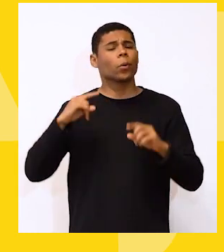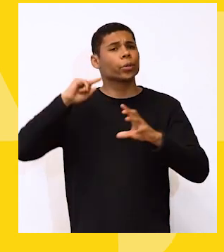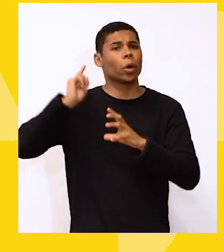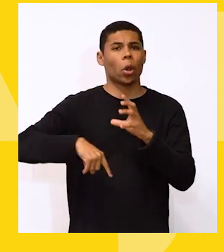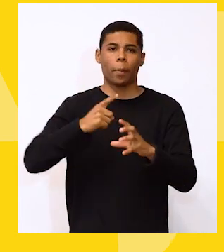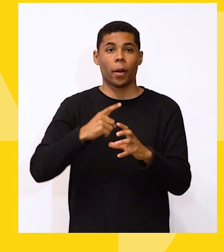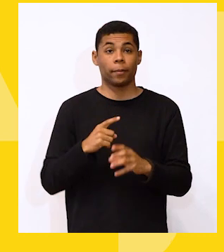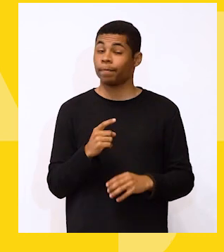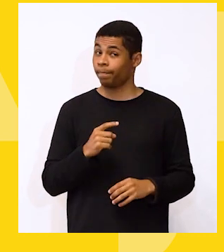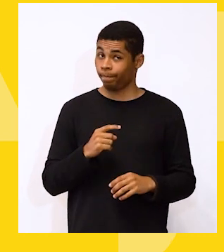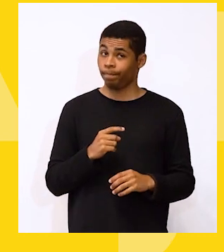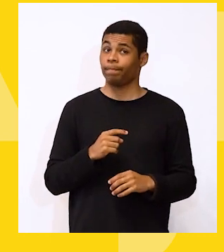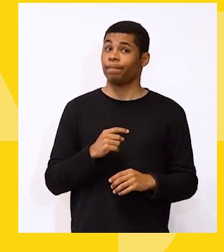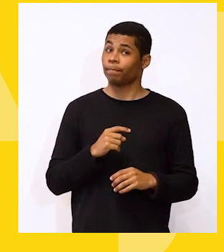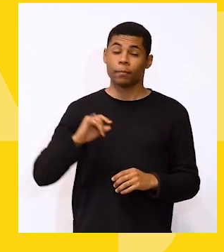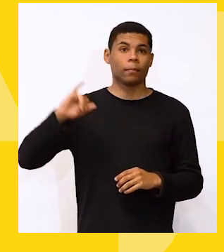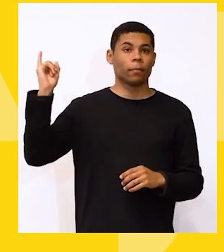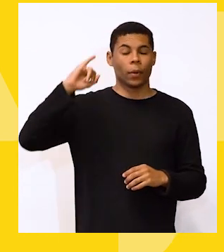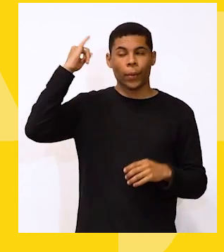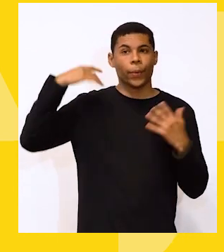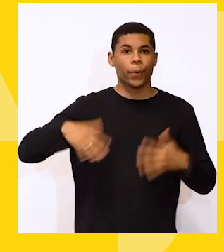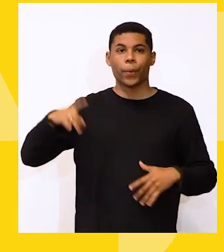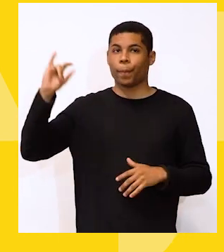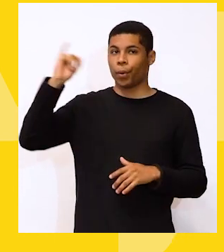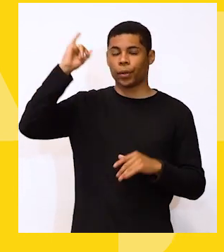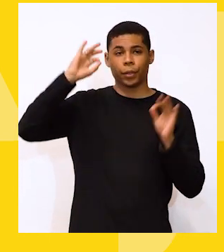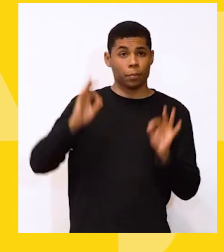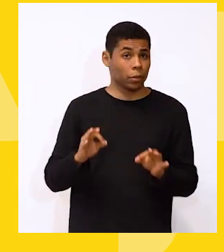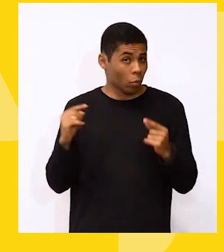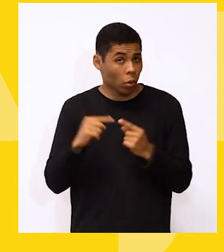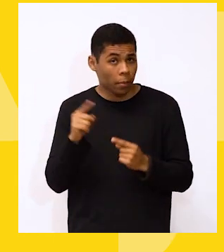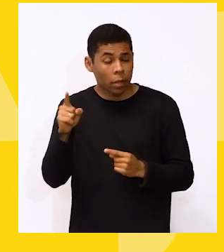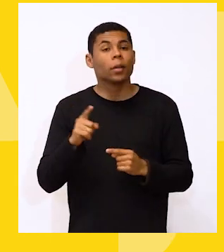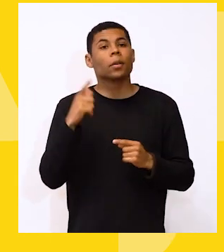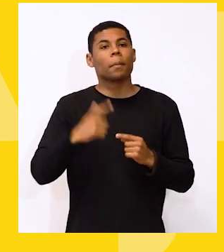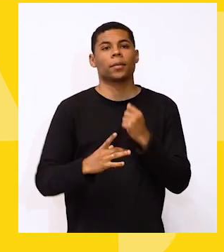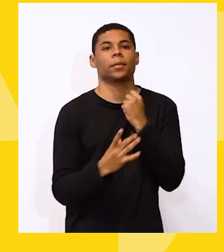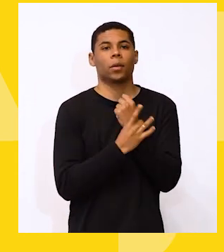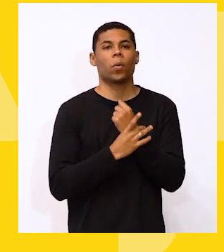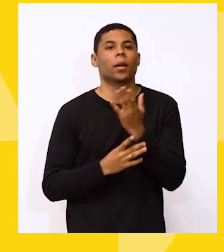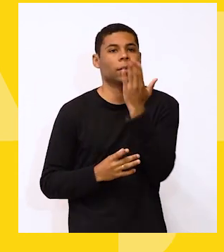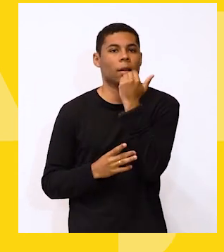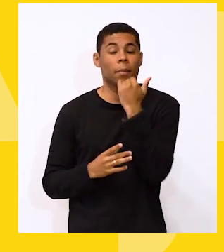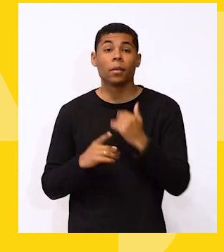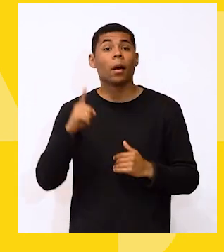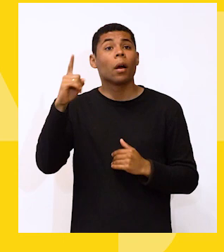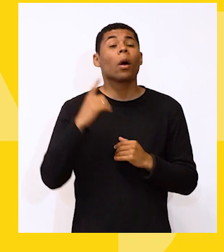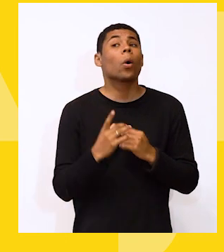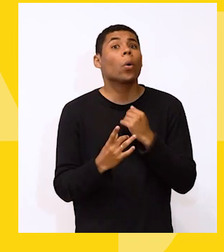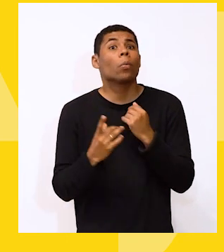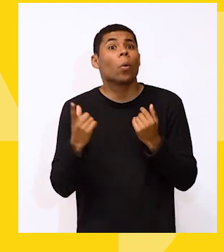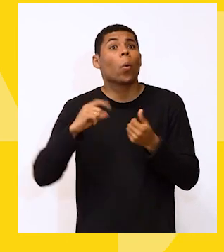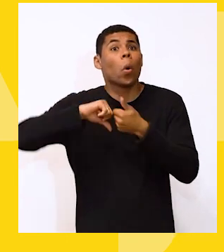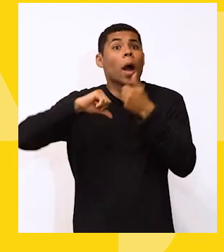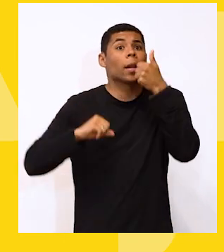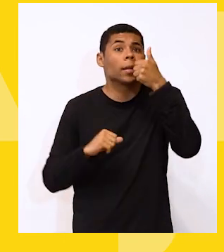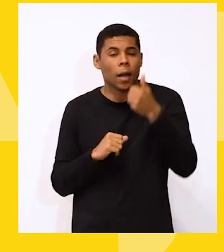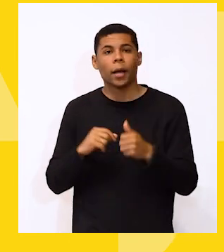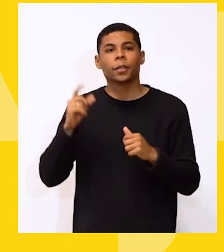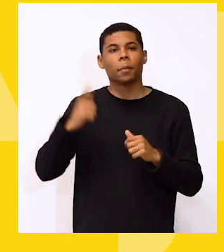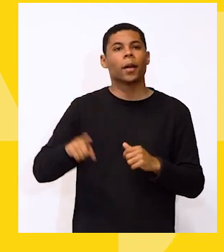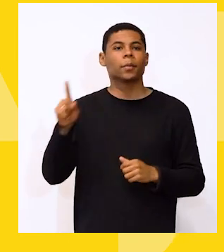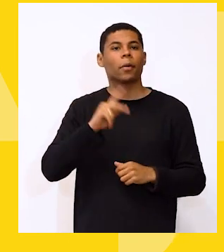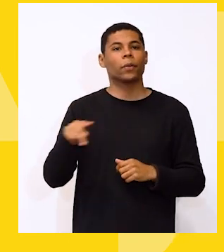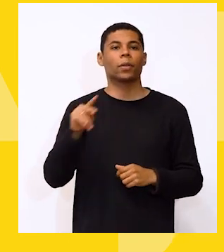Isso é uma questão muito importante junto a isso segurança alimentar é segurança na qualidade dos alimentos tem também uma colega Professor